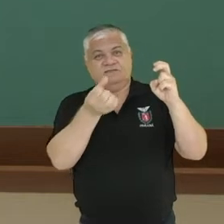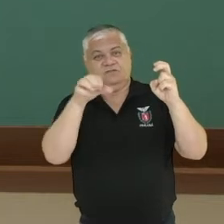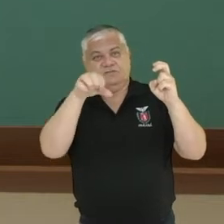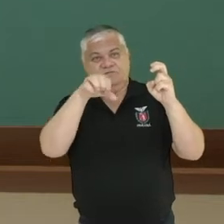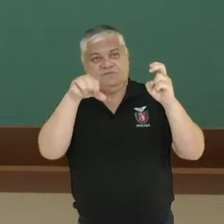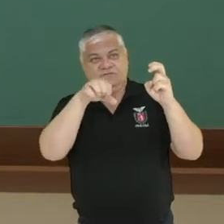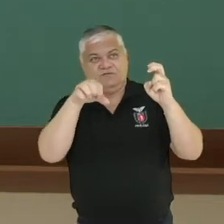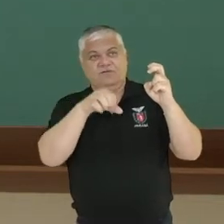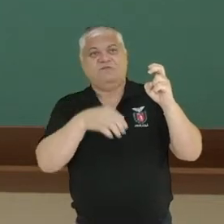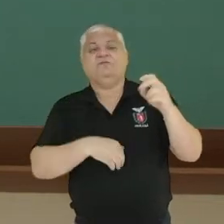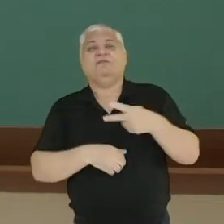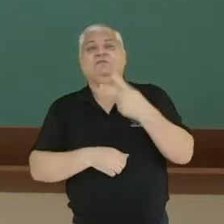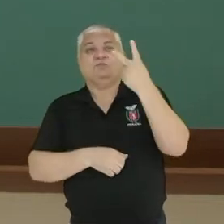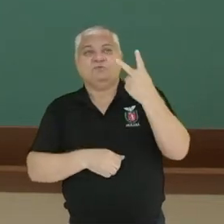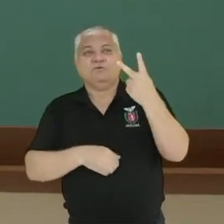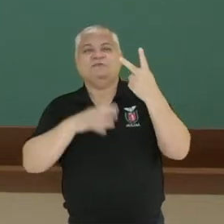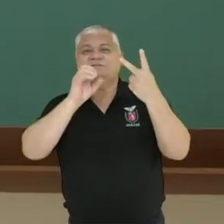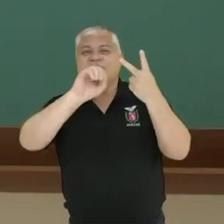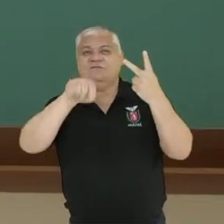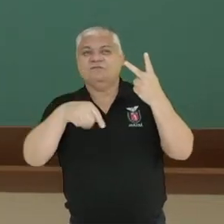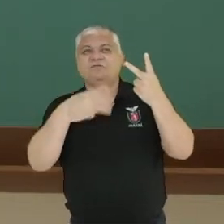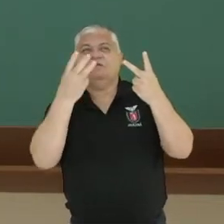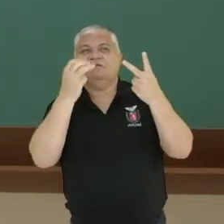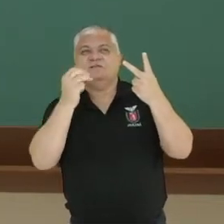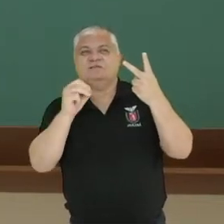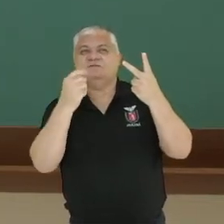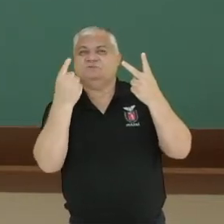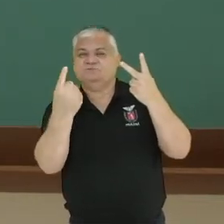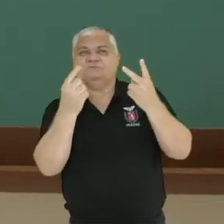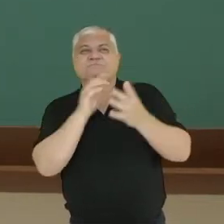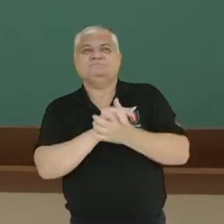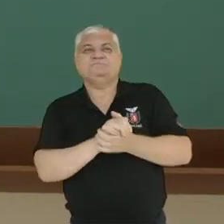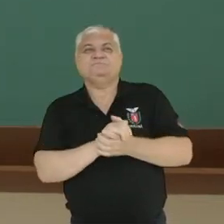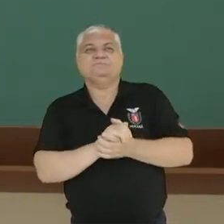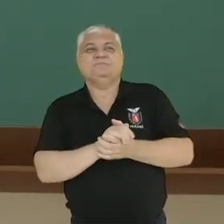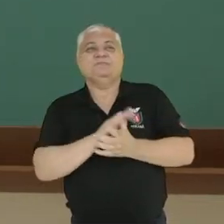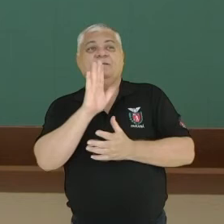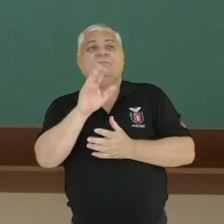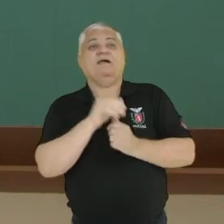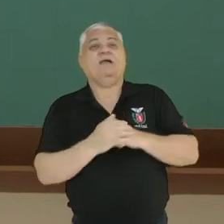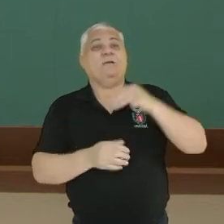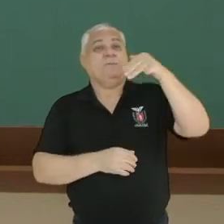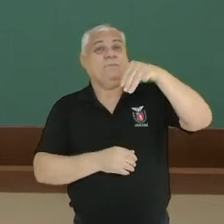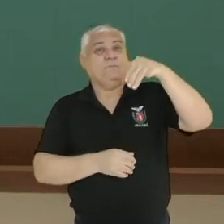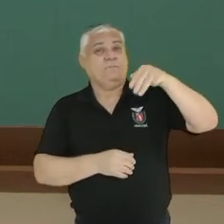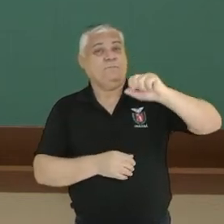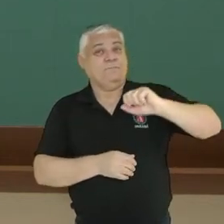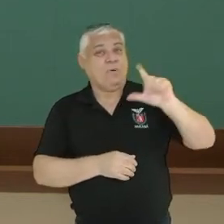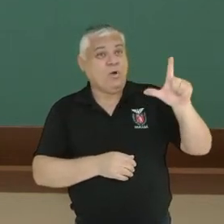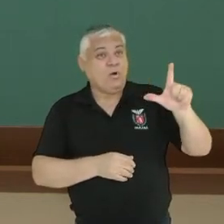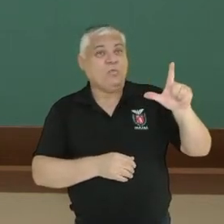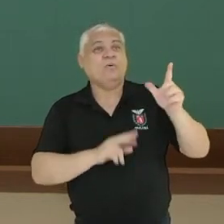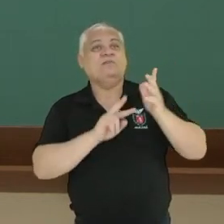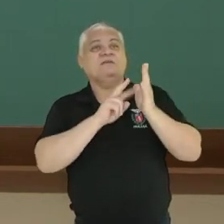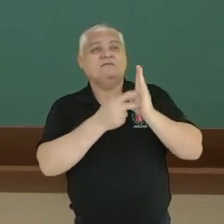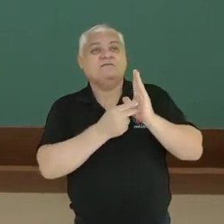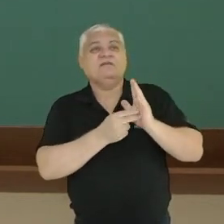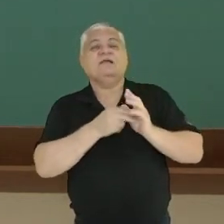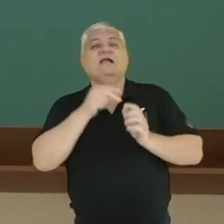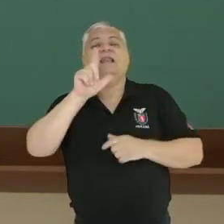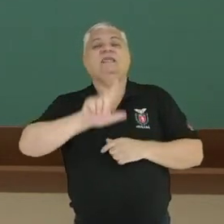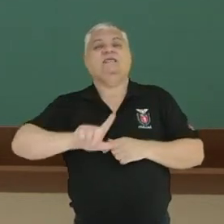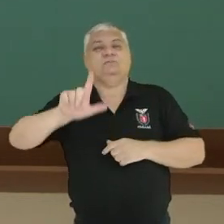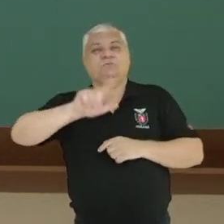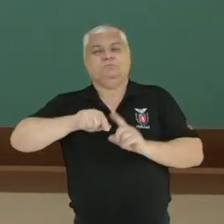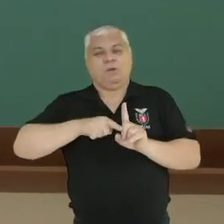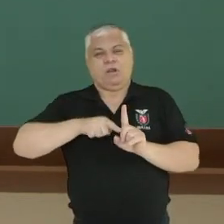0,699 e log de 2, 0,301. Lembrando que mmol significa milimol por litros.